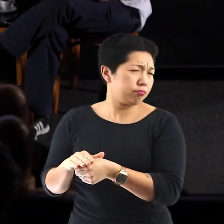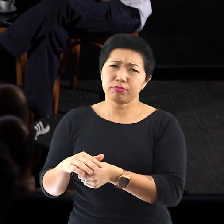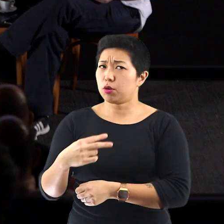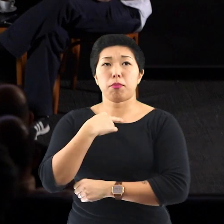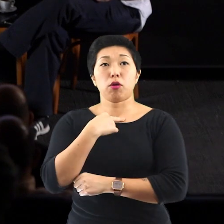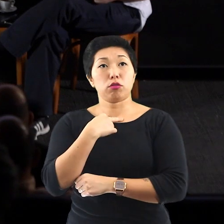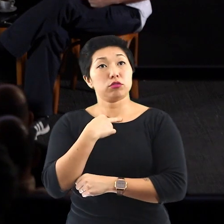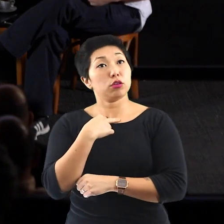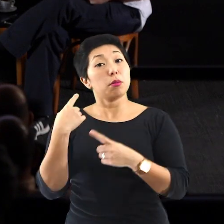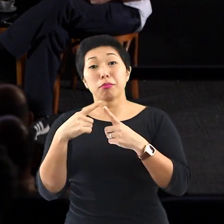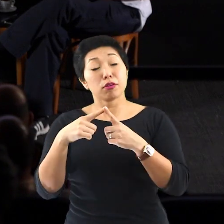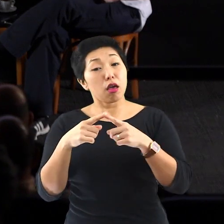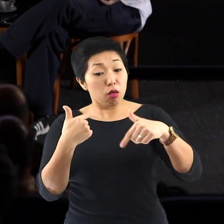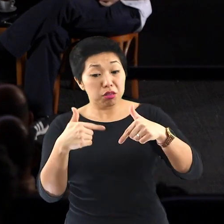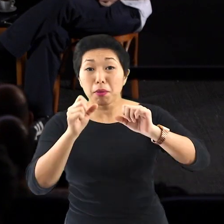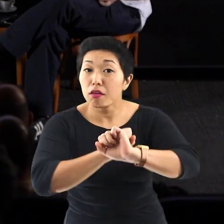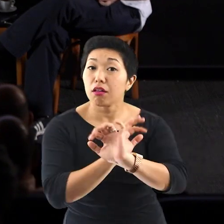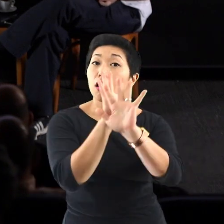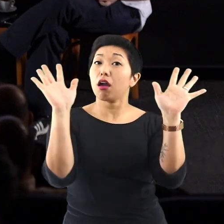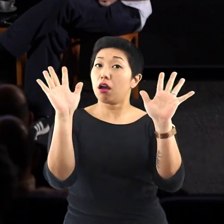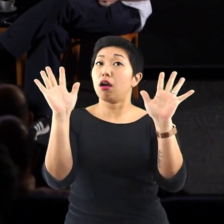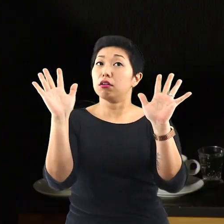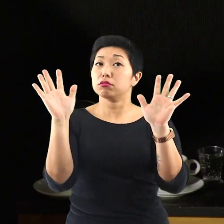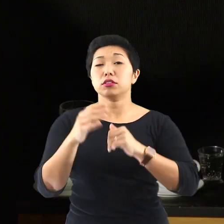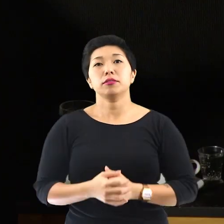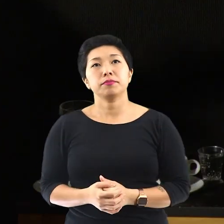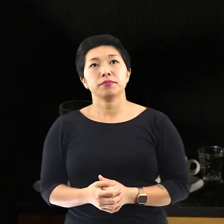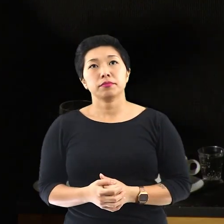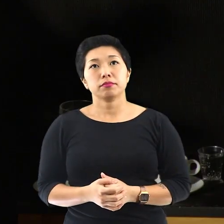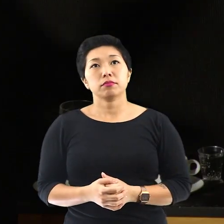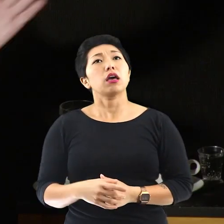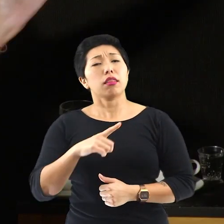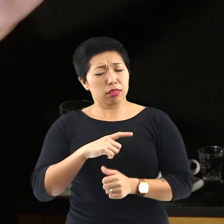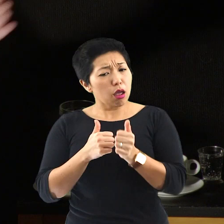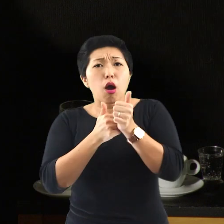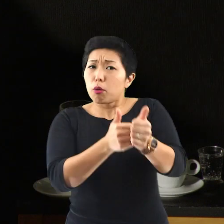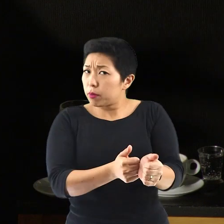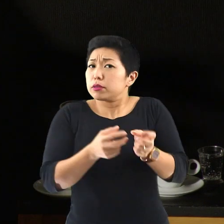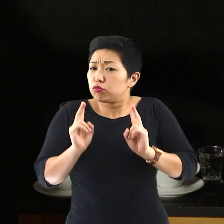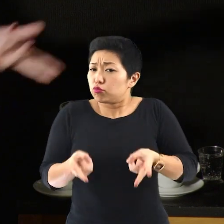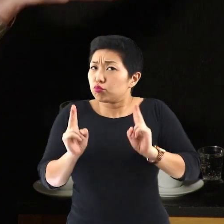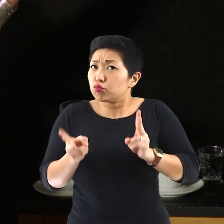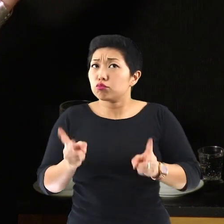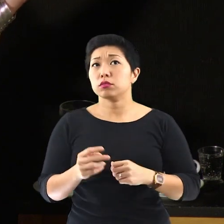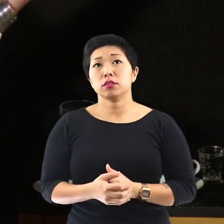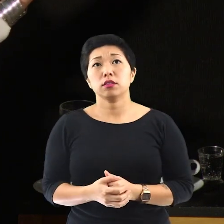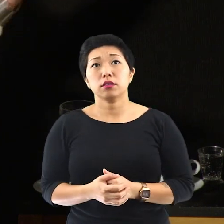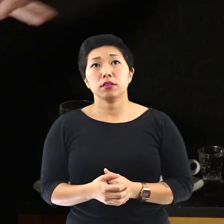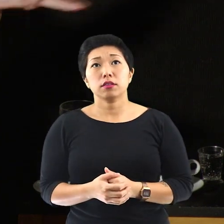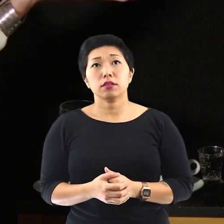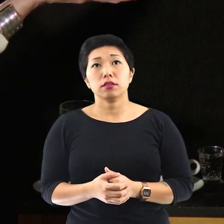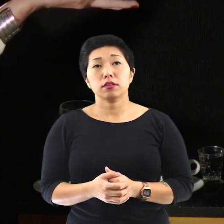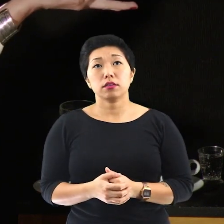um trabalho que está sendo feito, com transparência e com bastante acompanhamento. Agora, é um